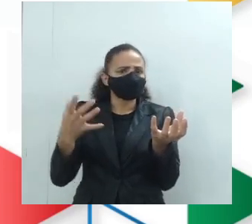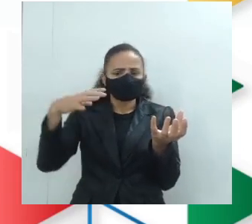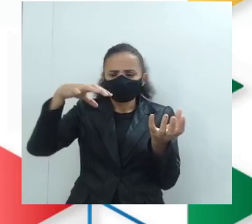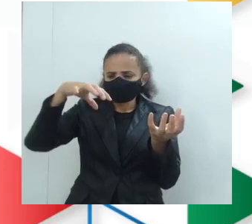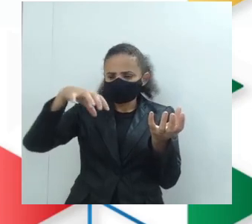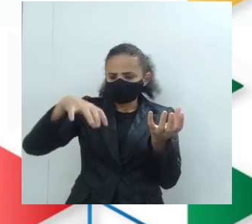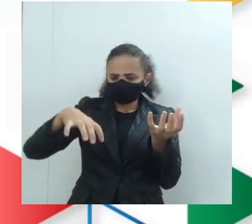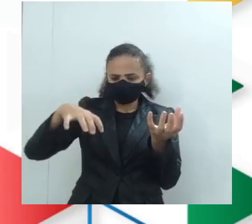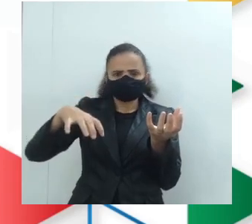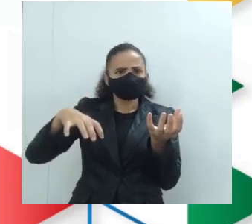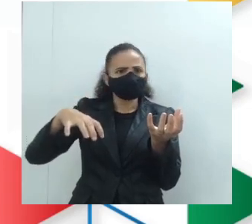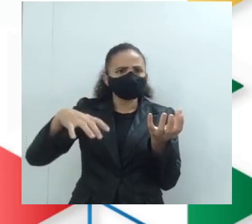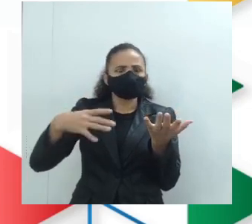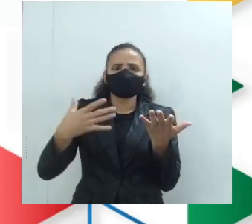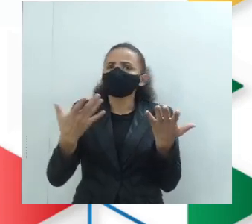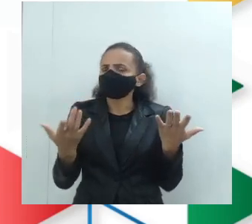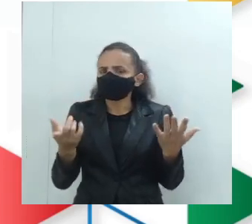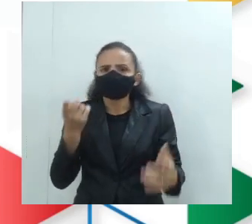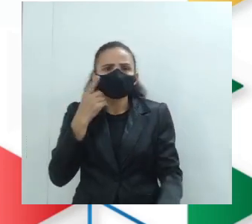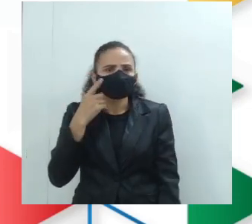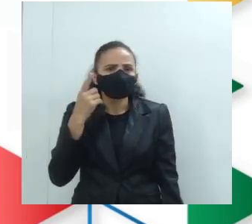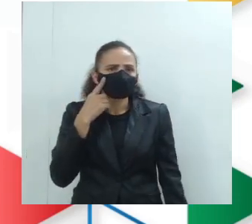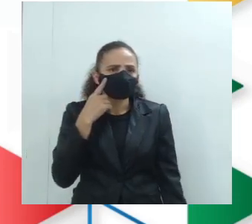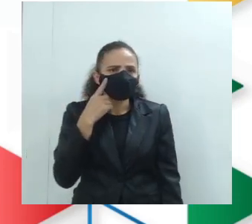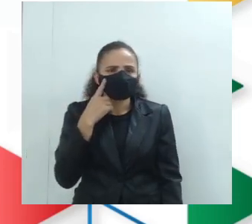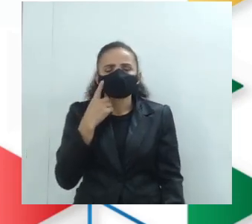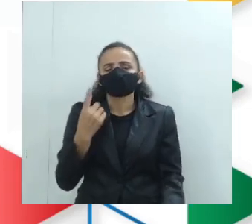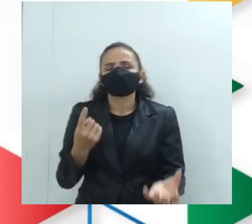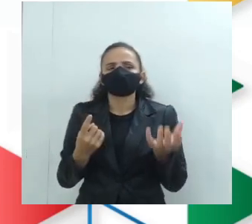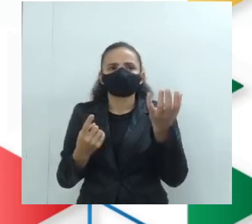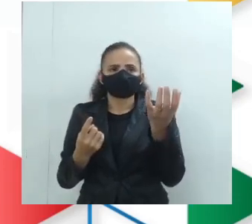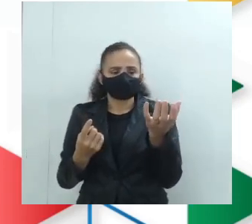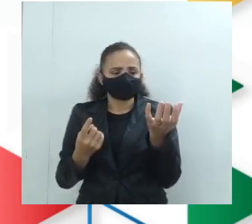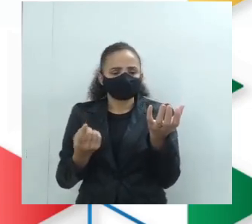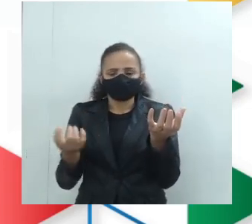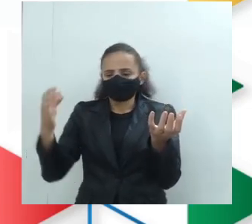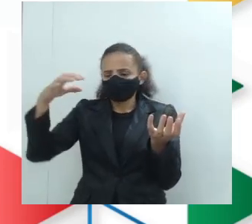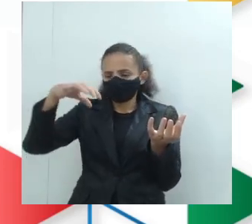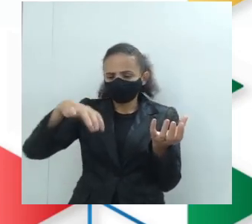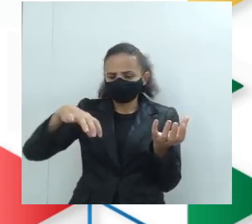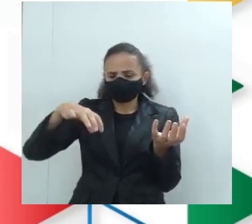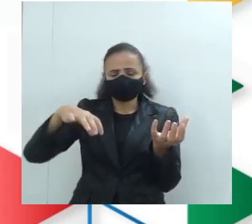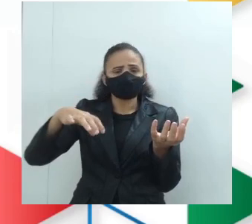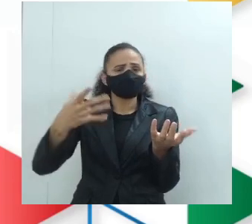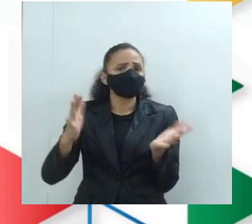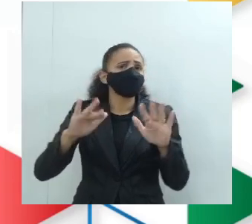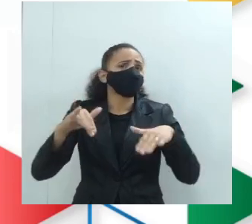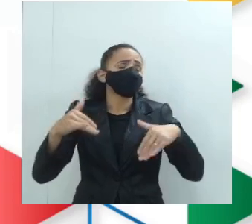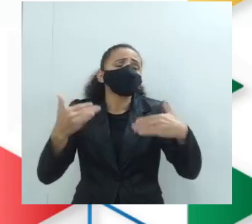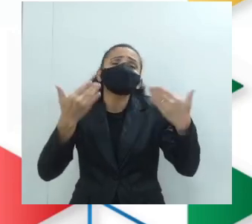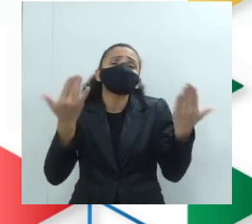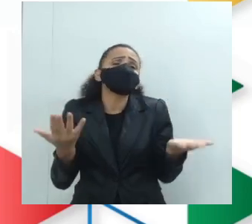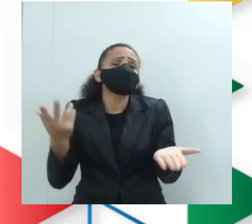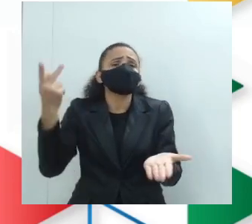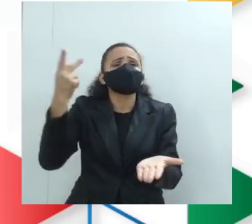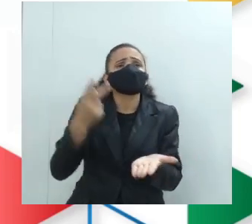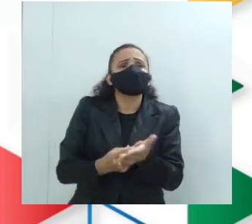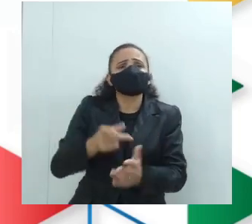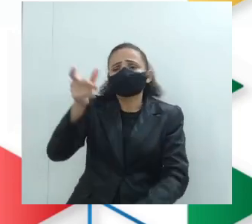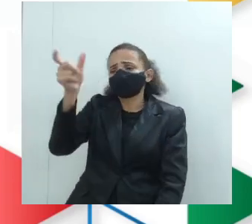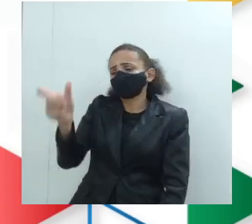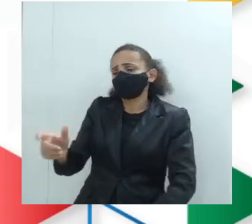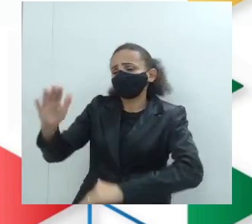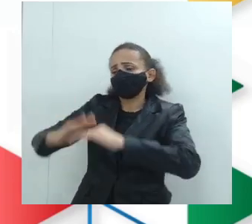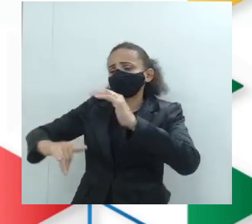direito, voltada para cima, ok? Então preste atenção. O que aconteceu e qual foi a ideia do Niemeyer quando